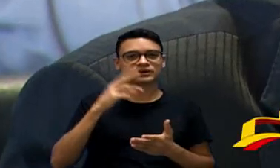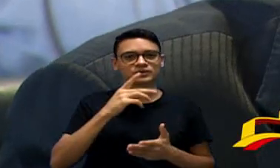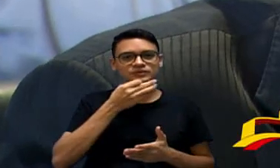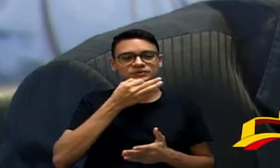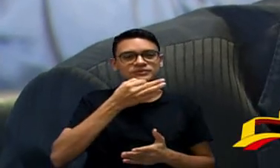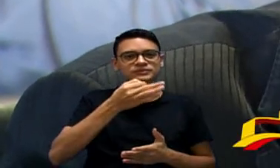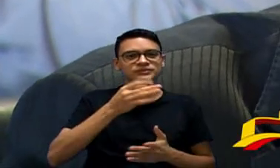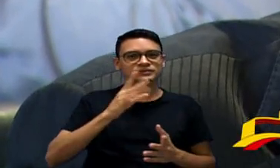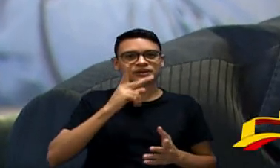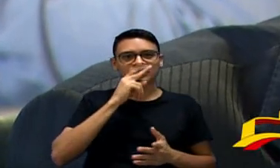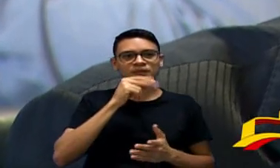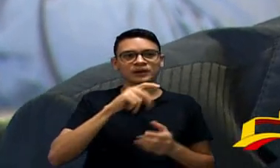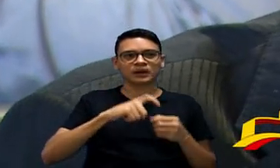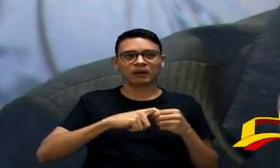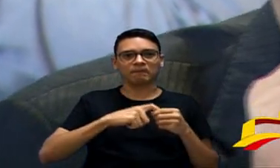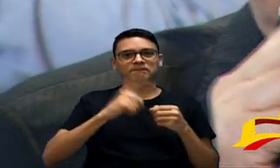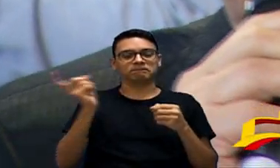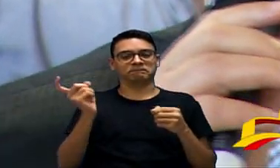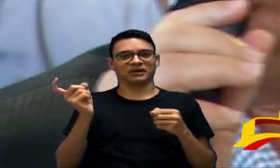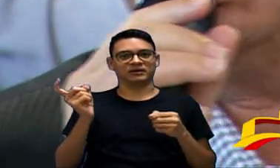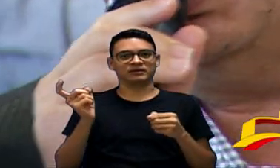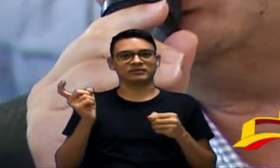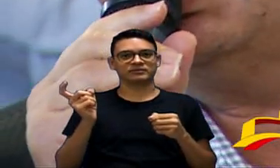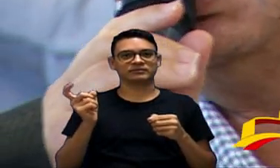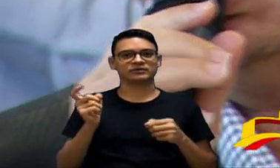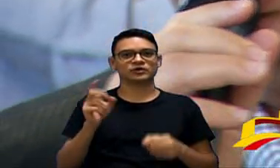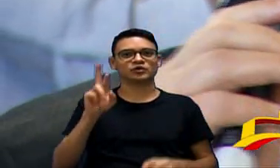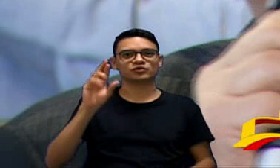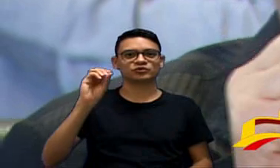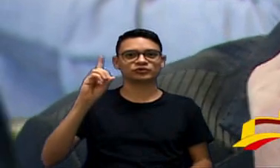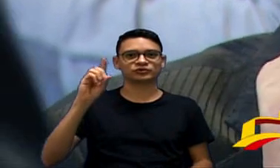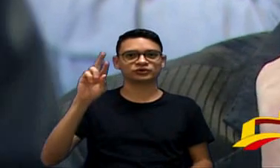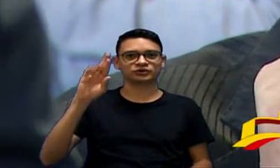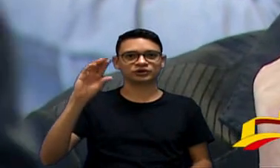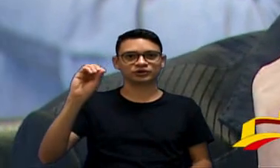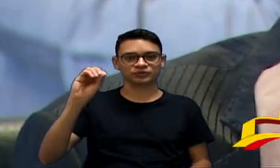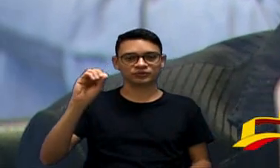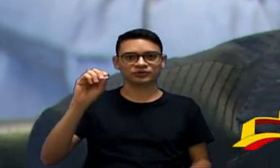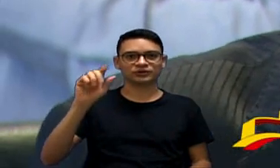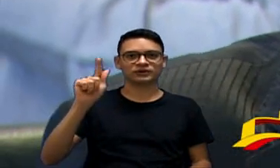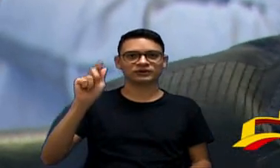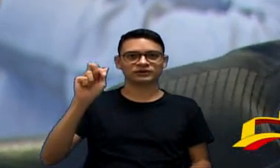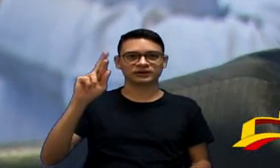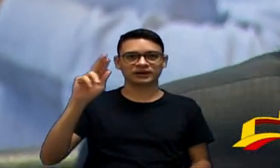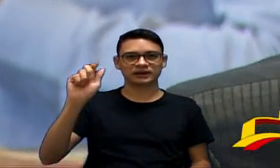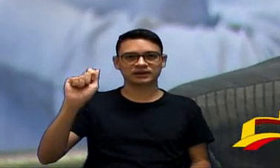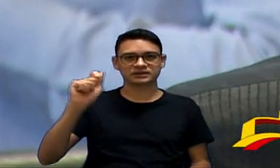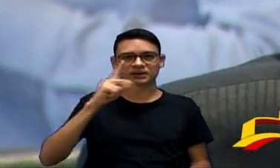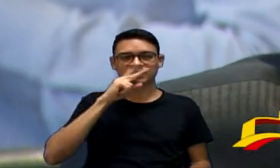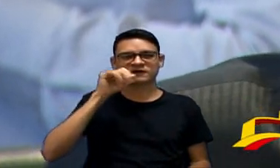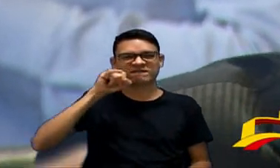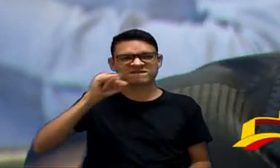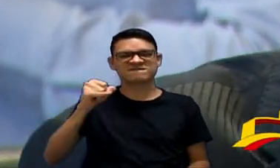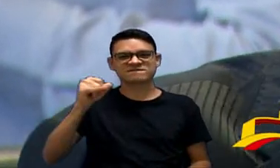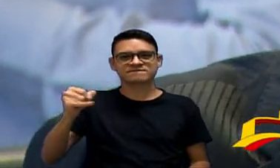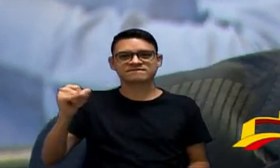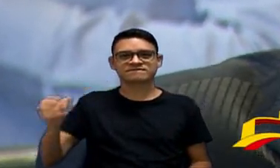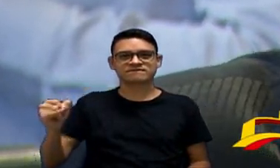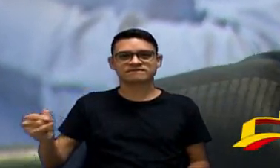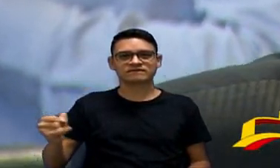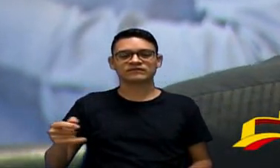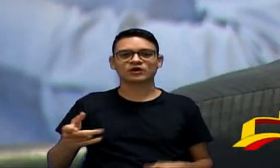a pulada do barco do Rodrigo Garcia do PSDB, João Donizete, que mamaram até agora o último minuto, era o